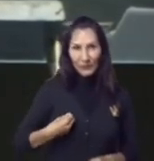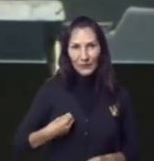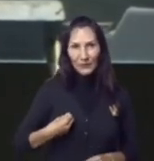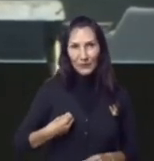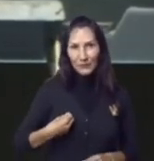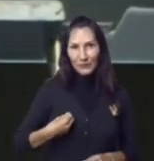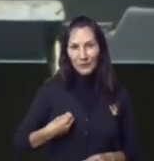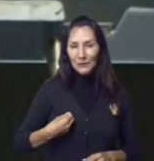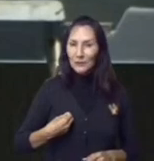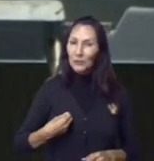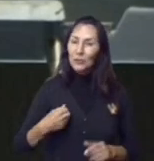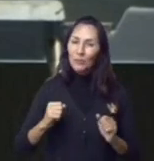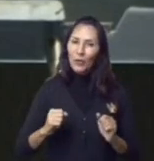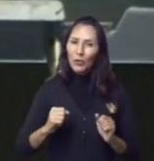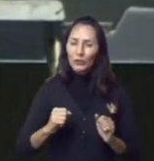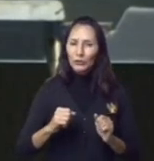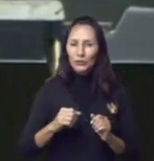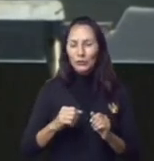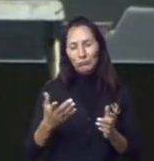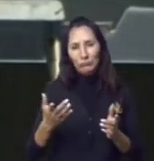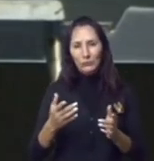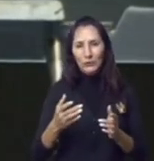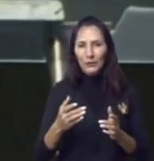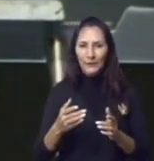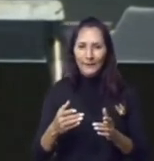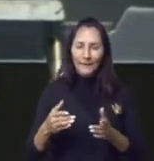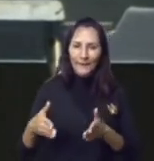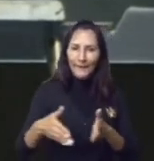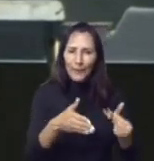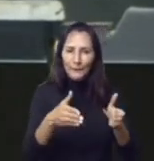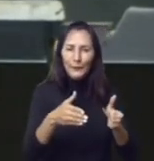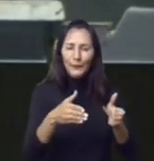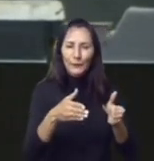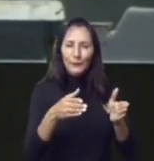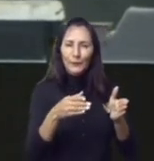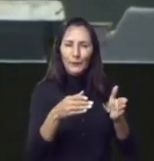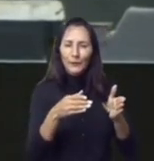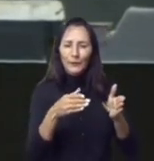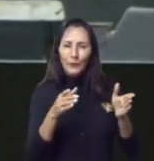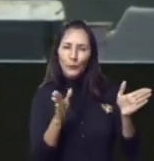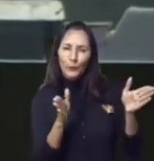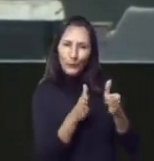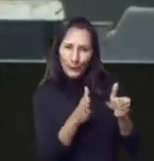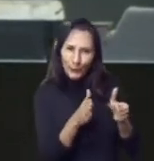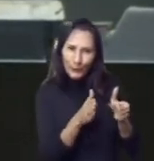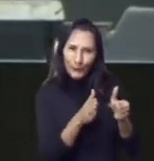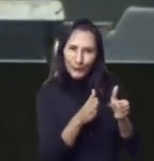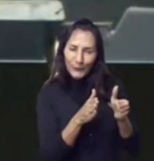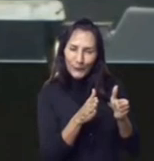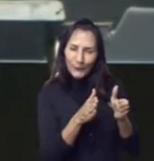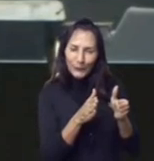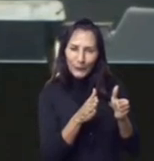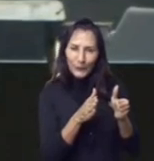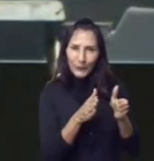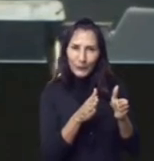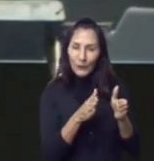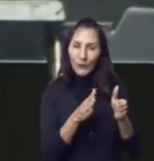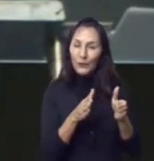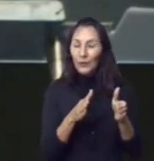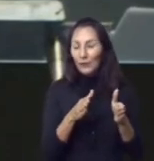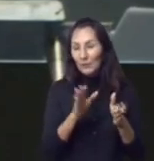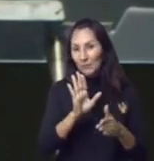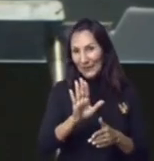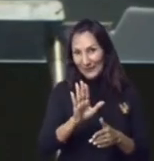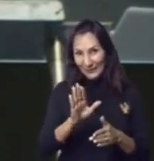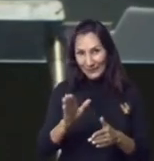te oferecer caminhos mais curtos. Mas a gente sabe que o caminho é um